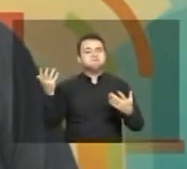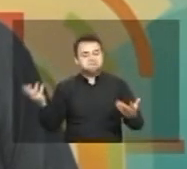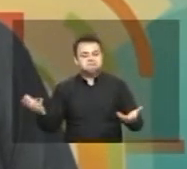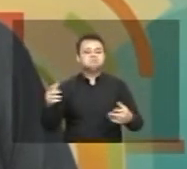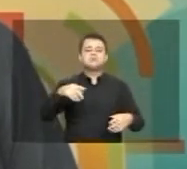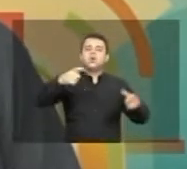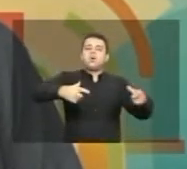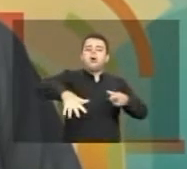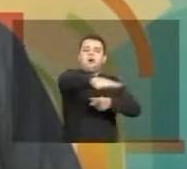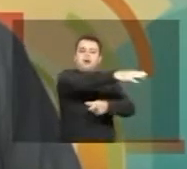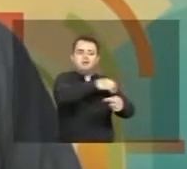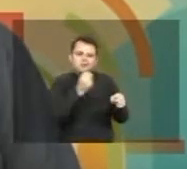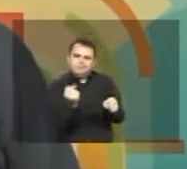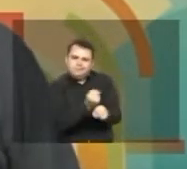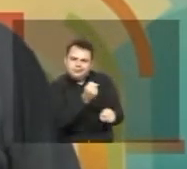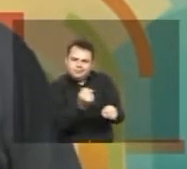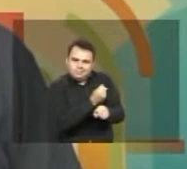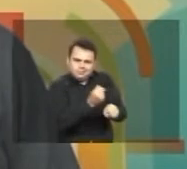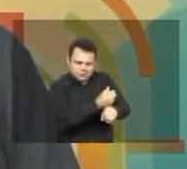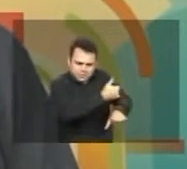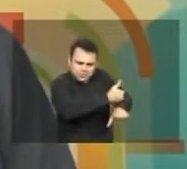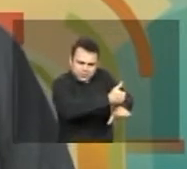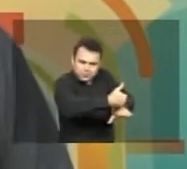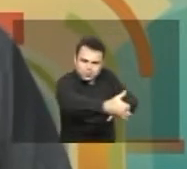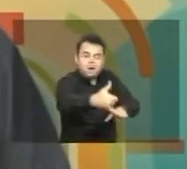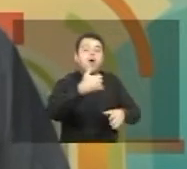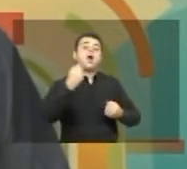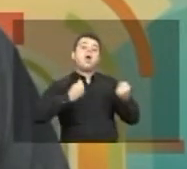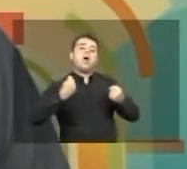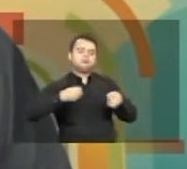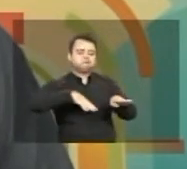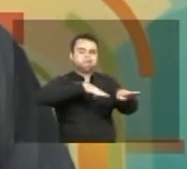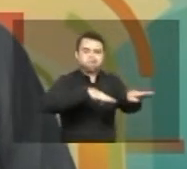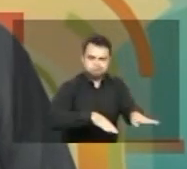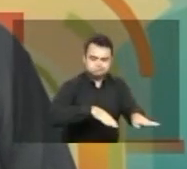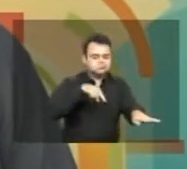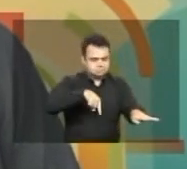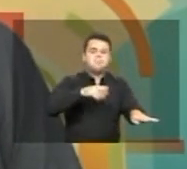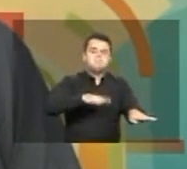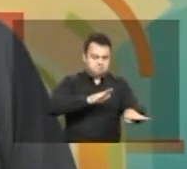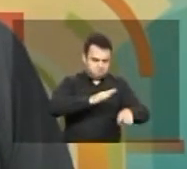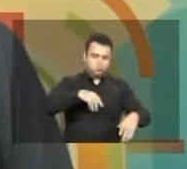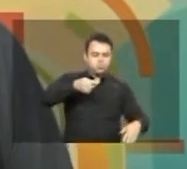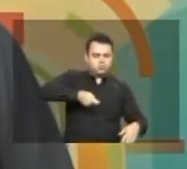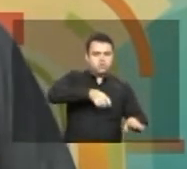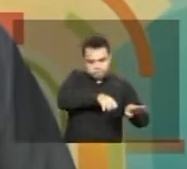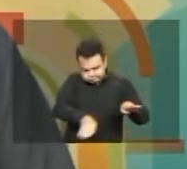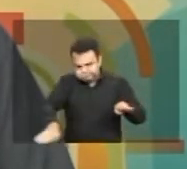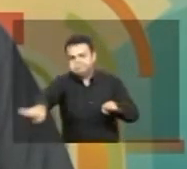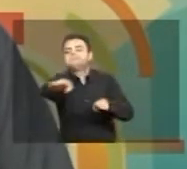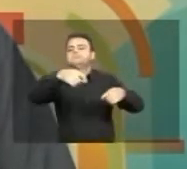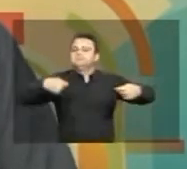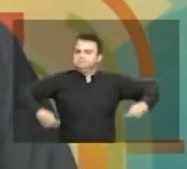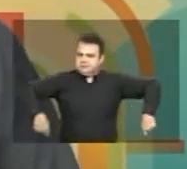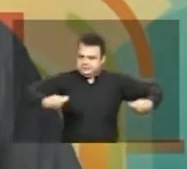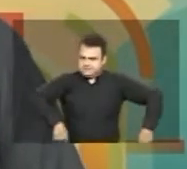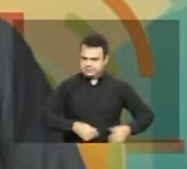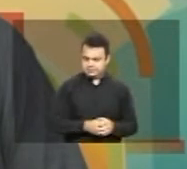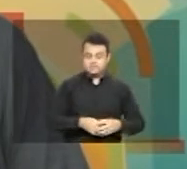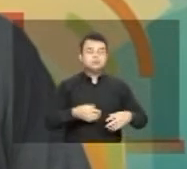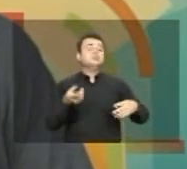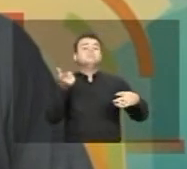de retirada e apreensão de veículo estacionado em via pública durante serviço de recapeamento e pavimentação asfáltica